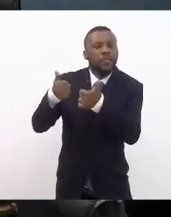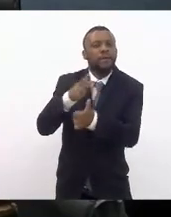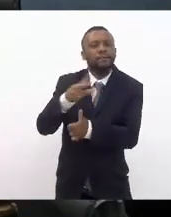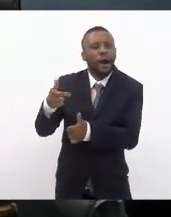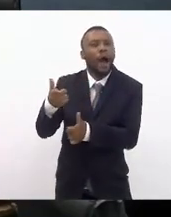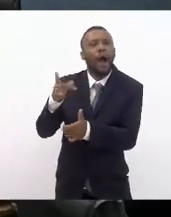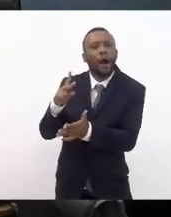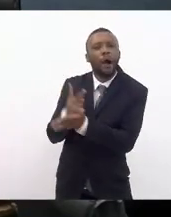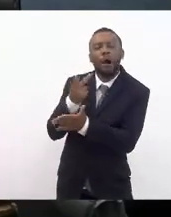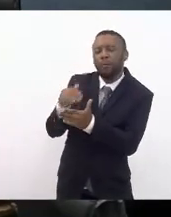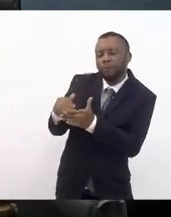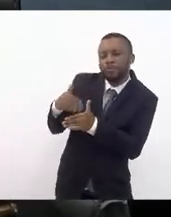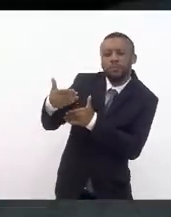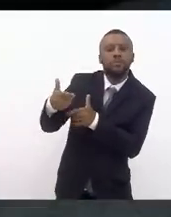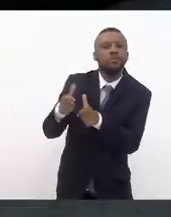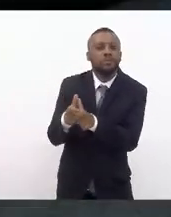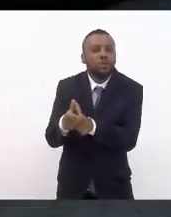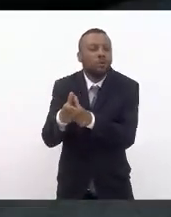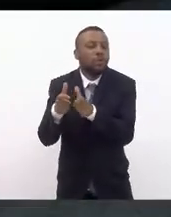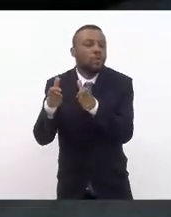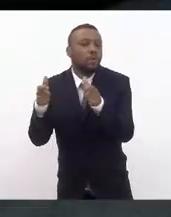acarretar